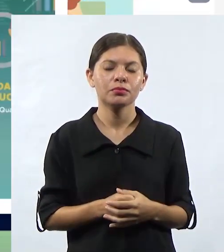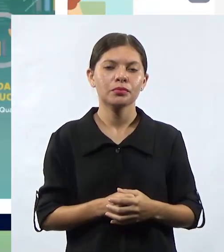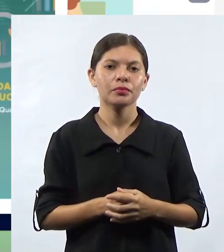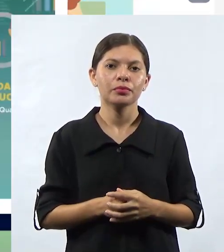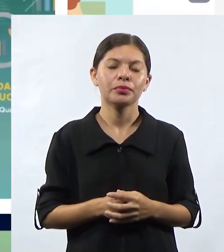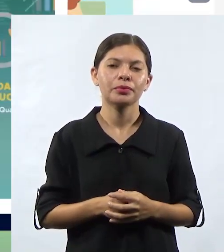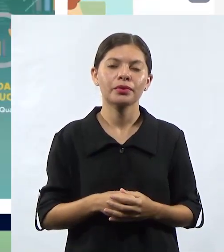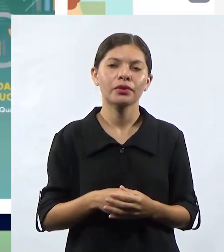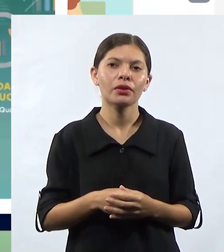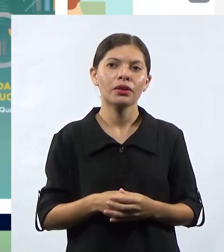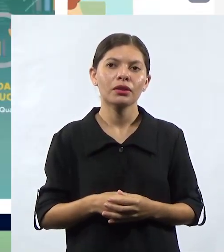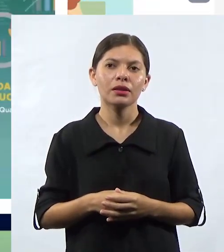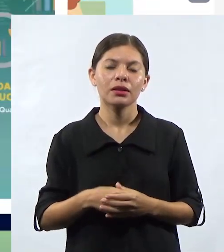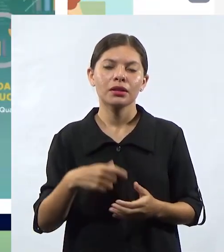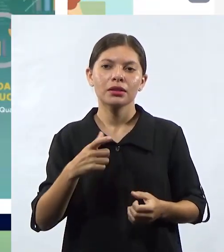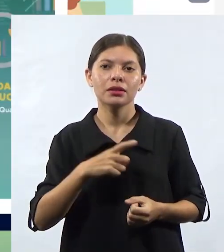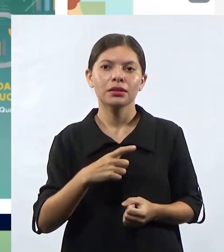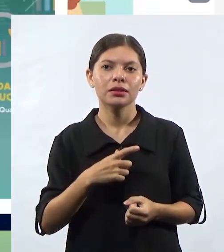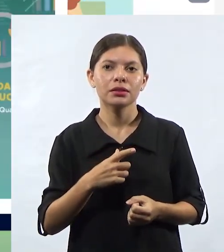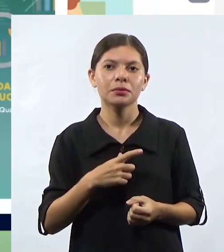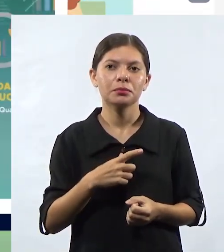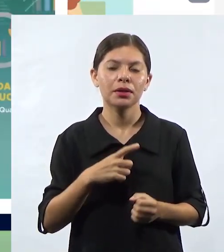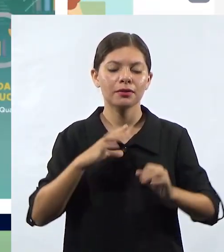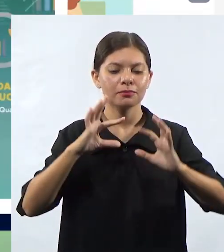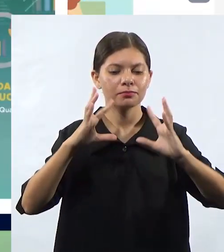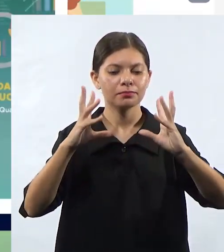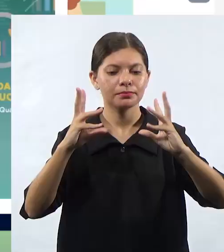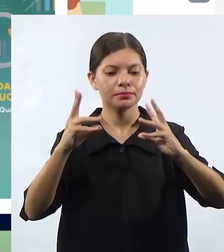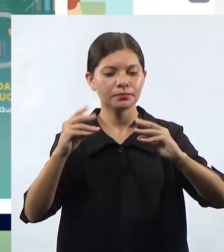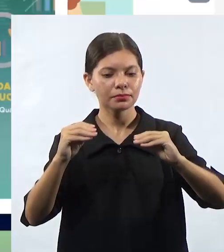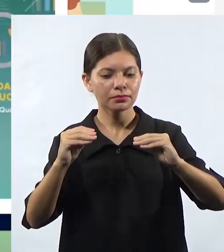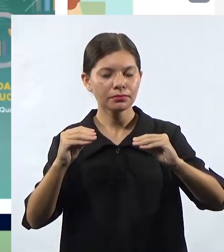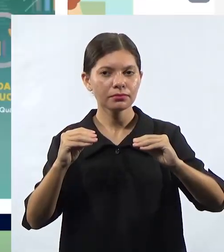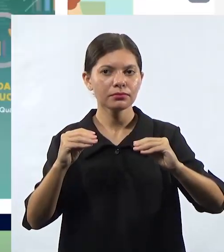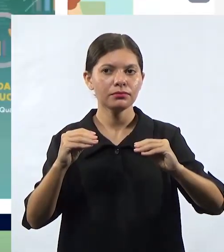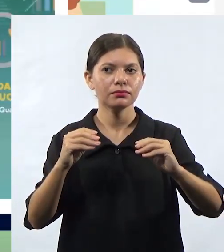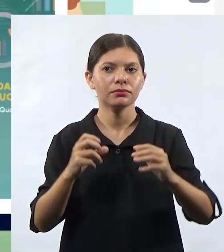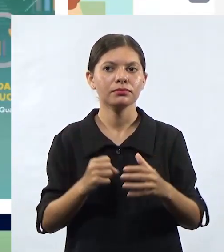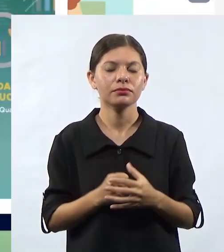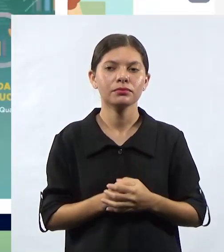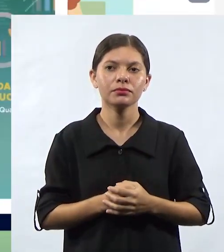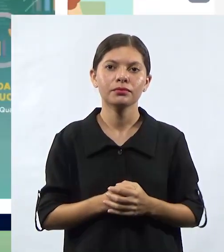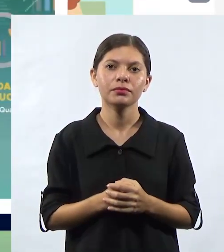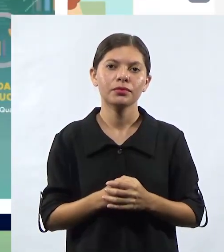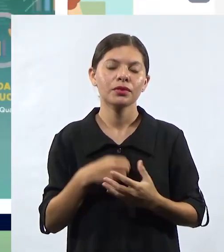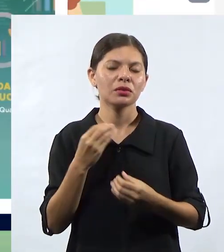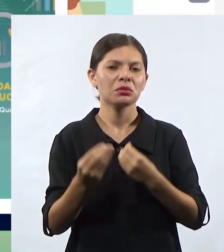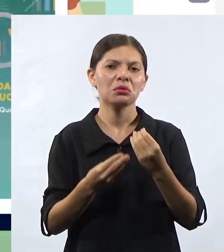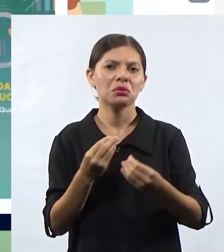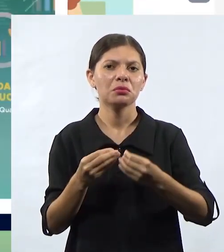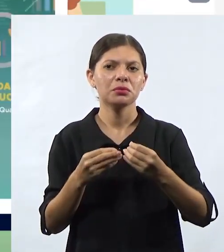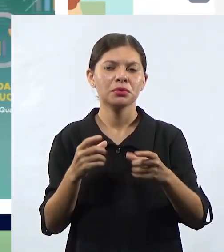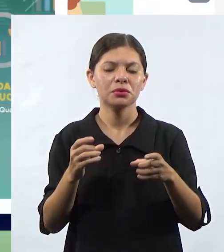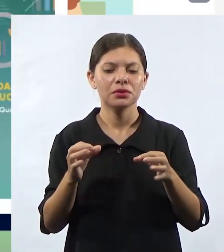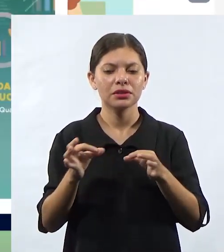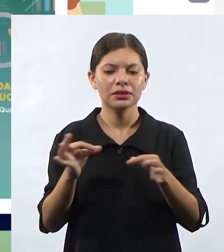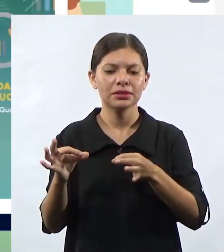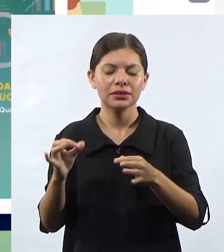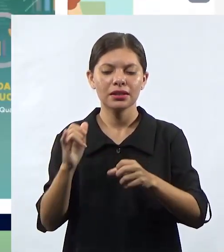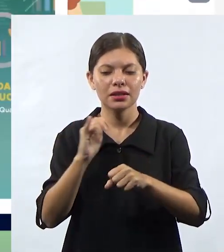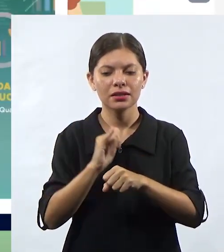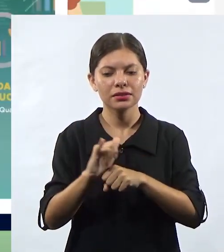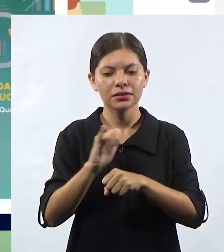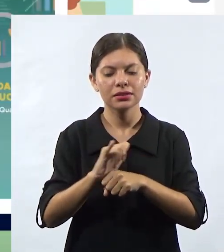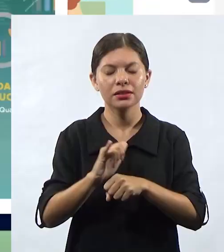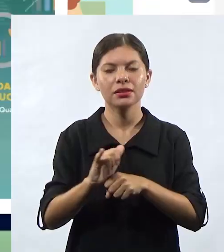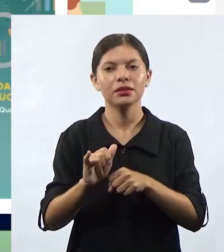ter mais a questão qualitativa do grupo focal, não uma orientação específica de como organizar, das estratégias,